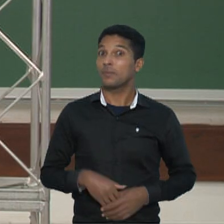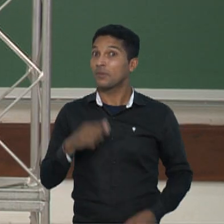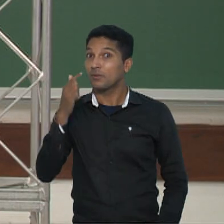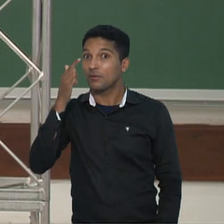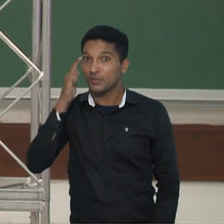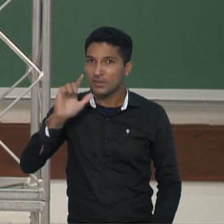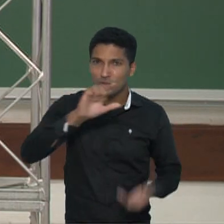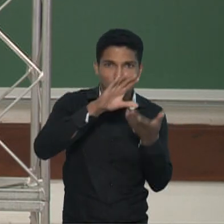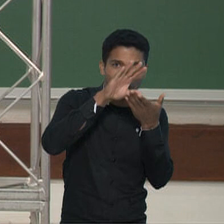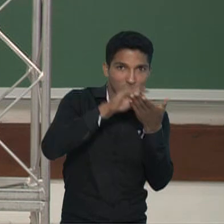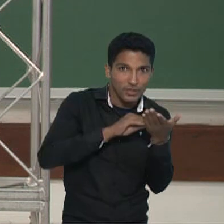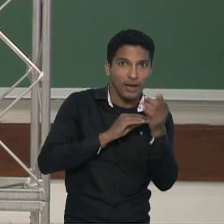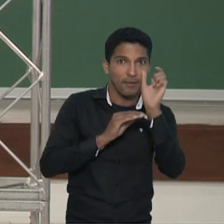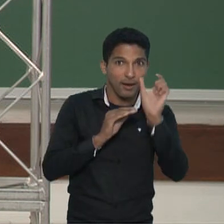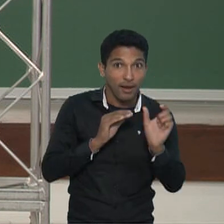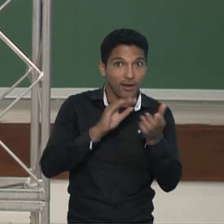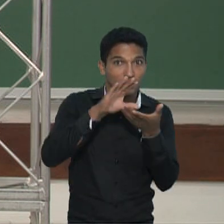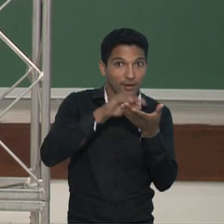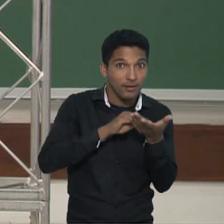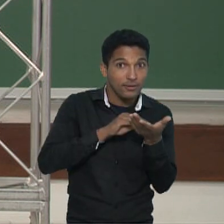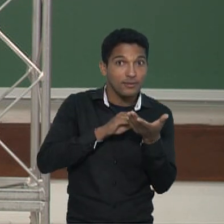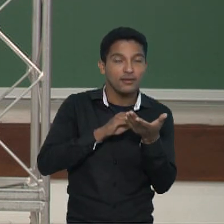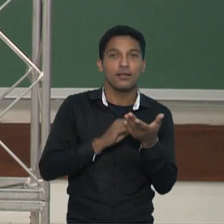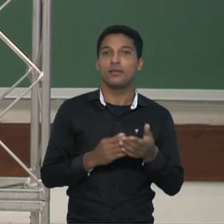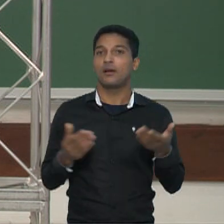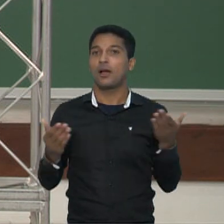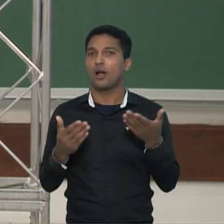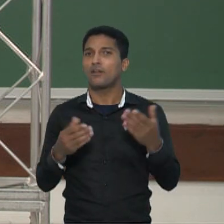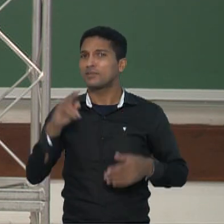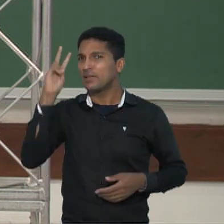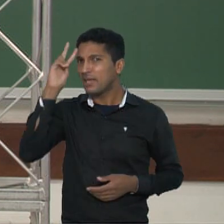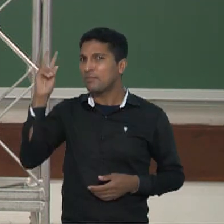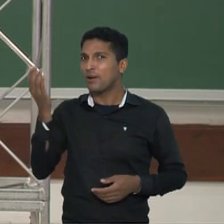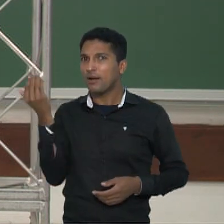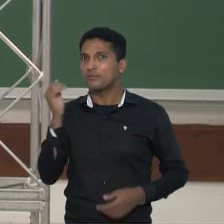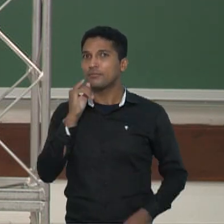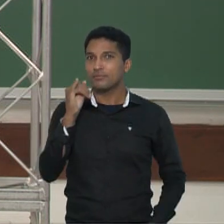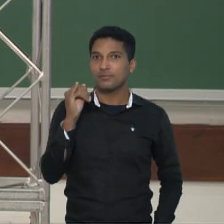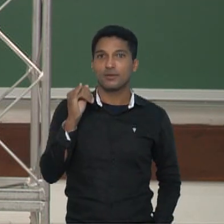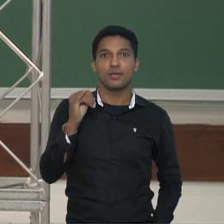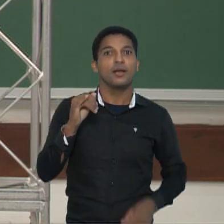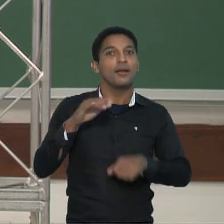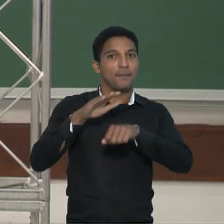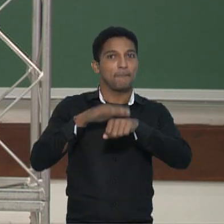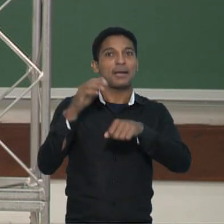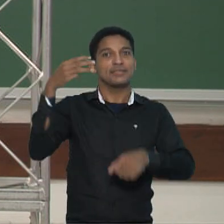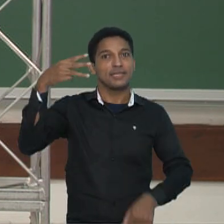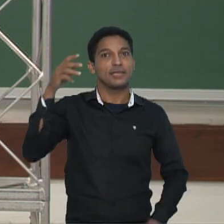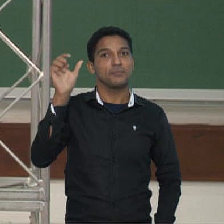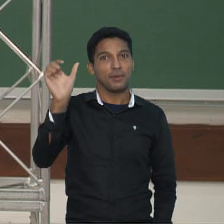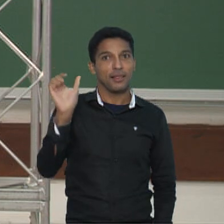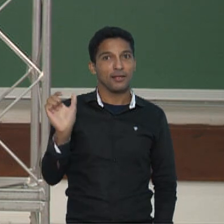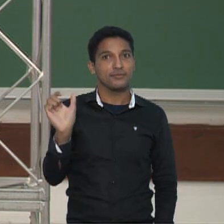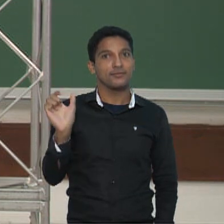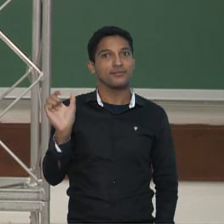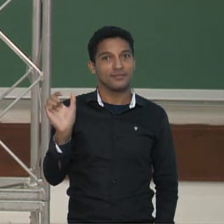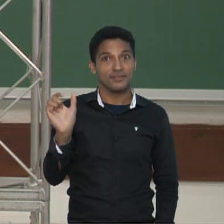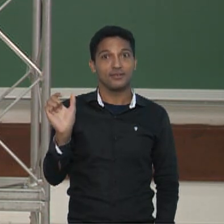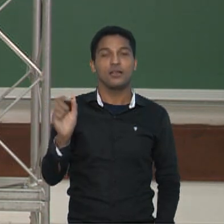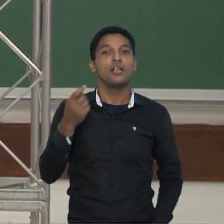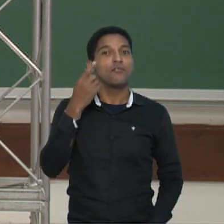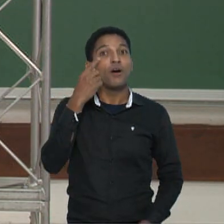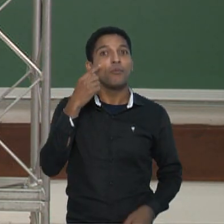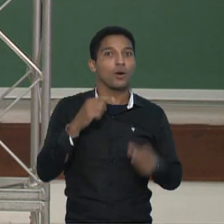Conseguiram copiar? Agora, lembram que a teacher falou para vocês? Eu iria passar mais três palavrinhas? Vamos conferir